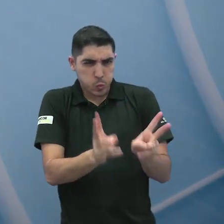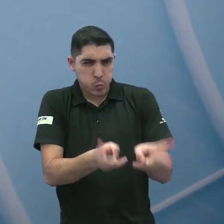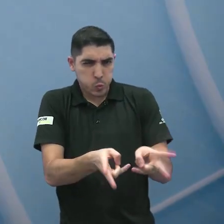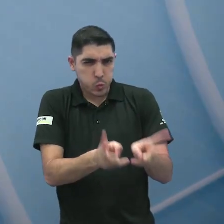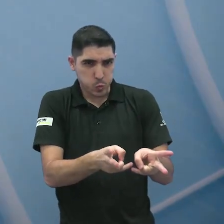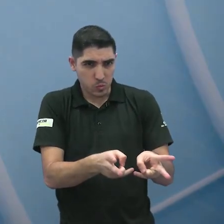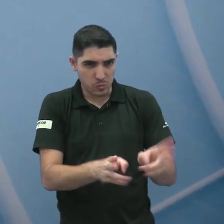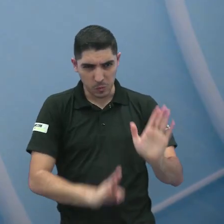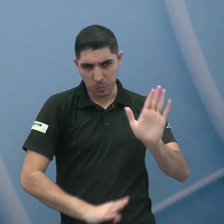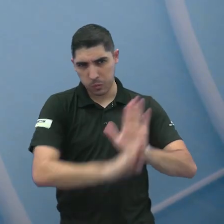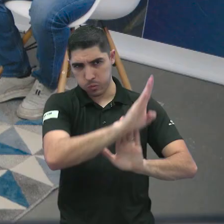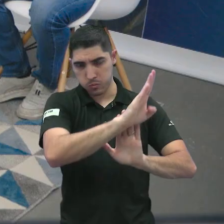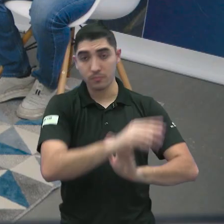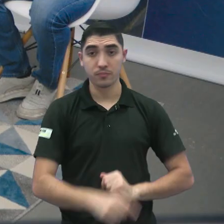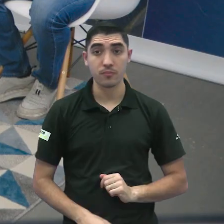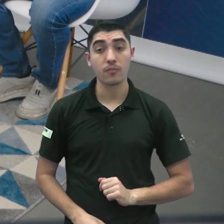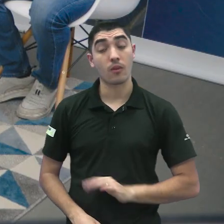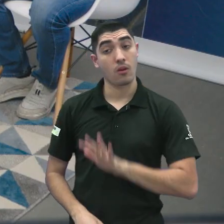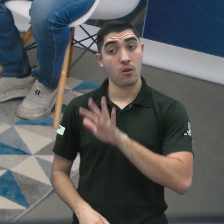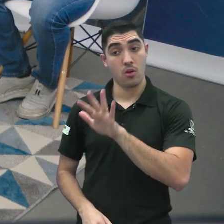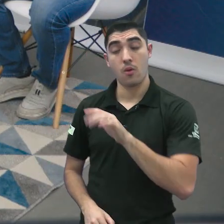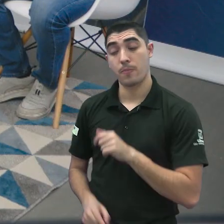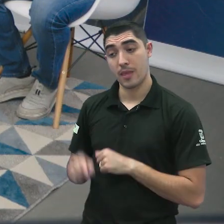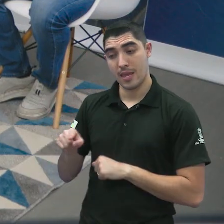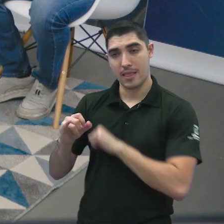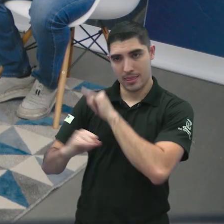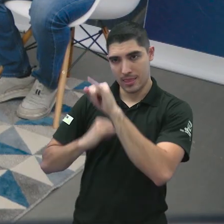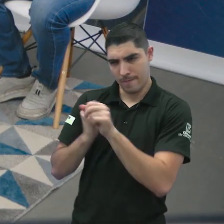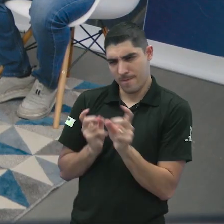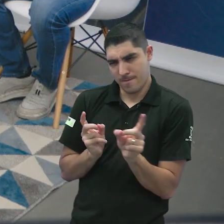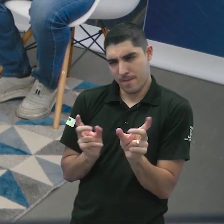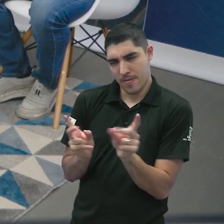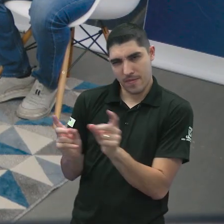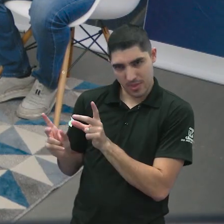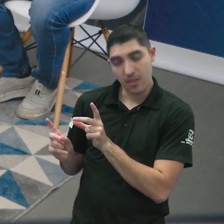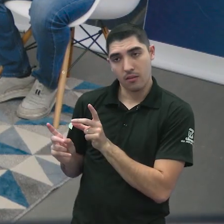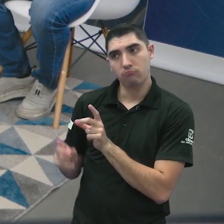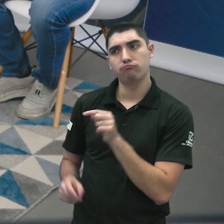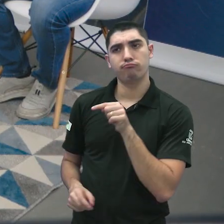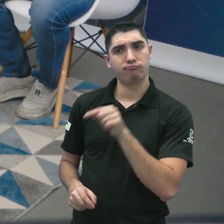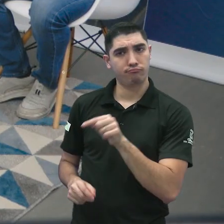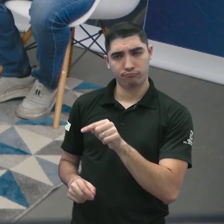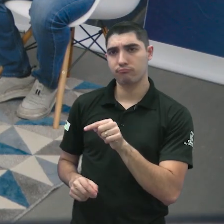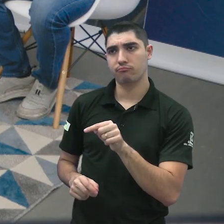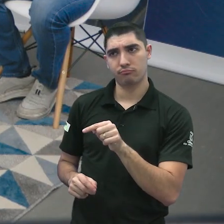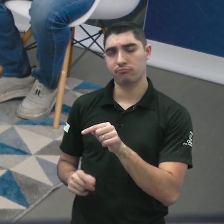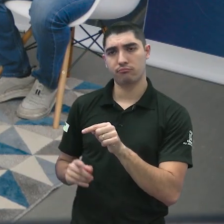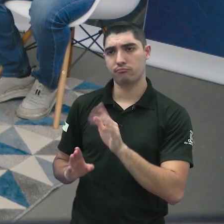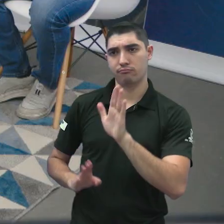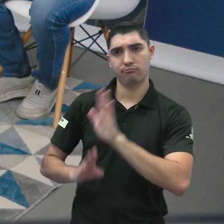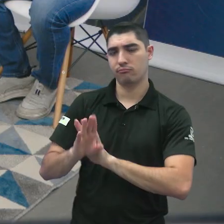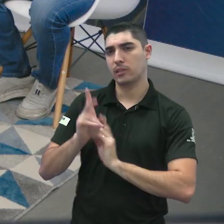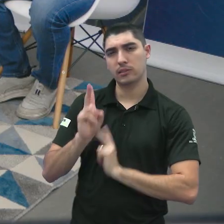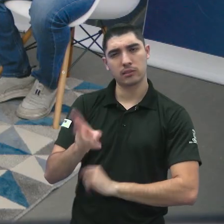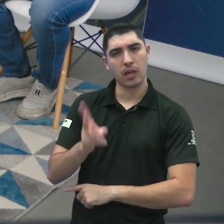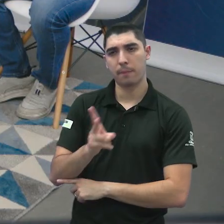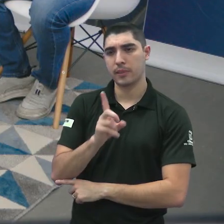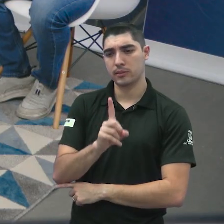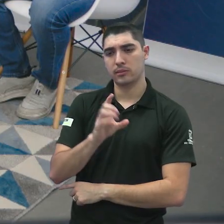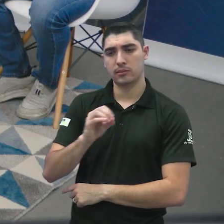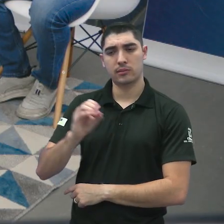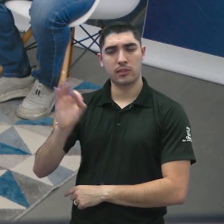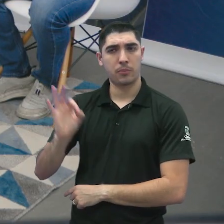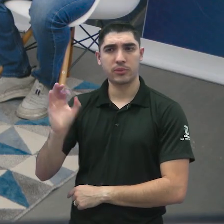crescer? Ótimo ponto. A gente tem observado que o e-commerce ele vem crescendo sempre acima de 2